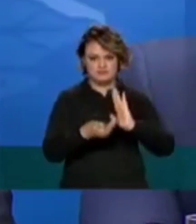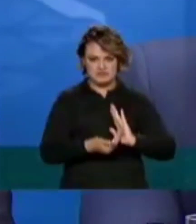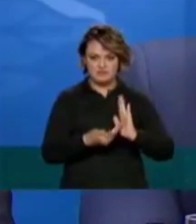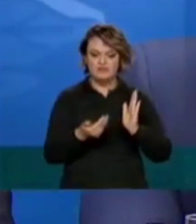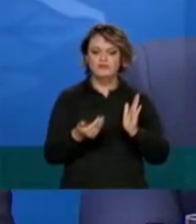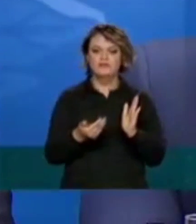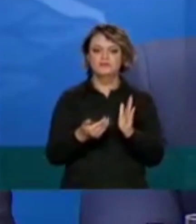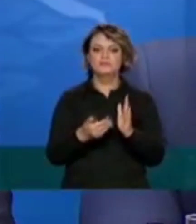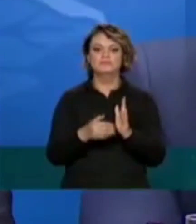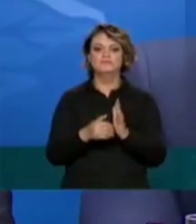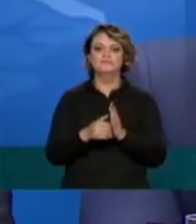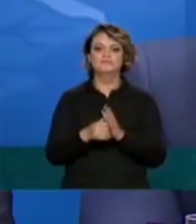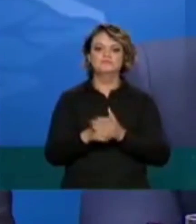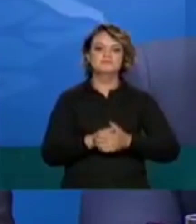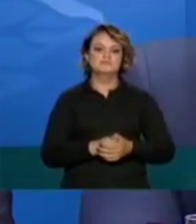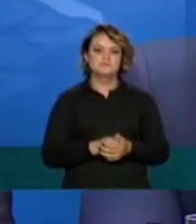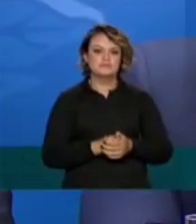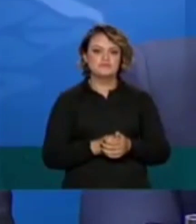Nós,